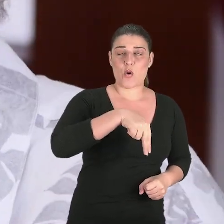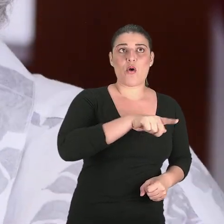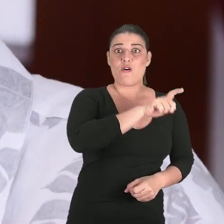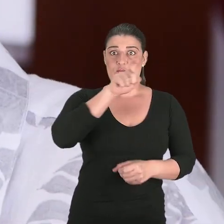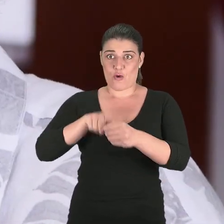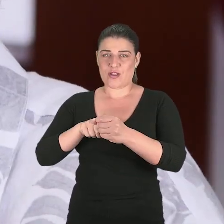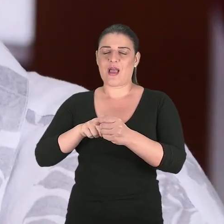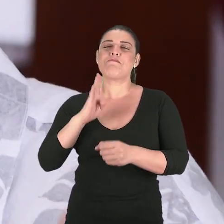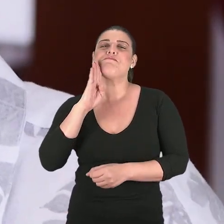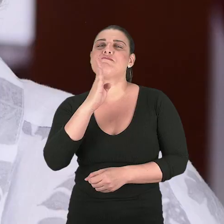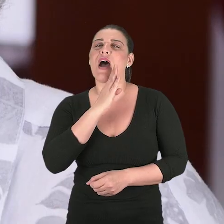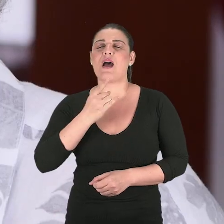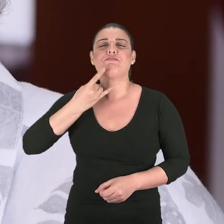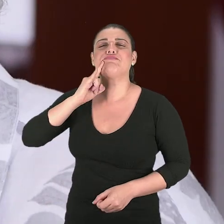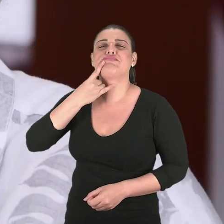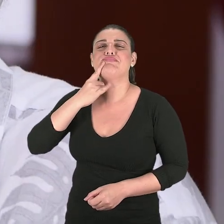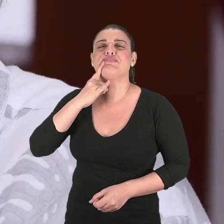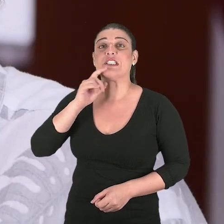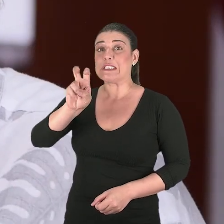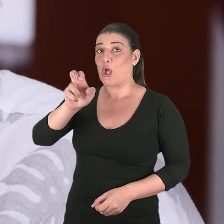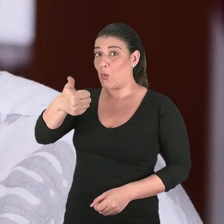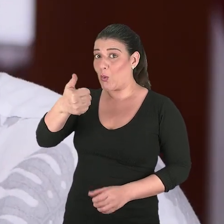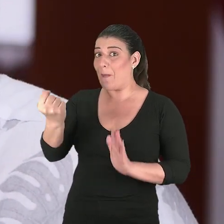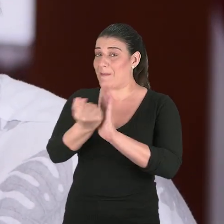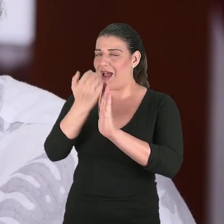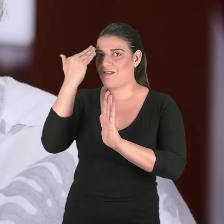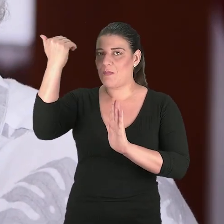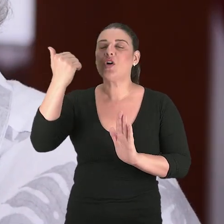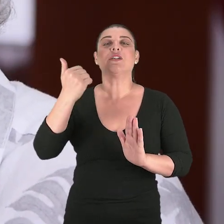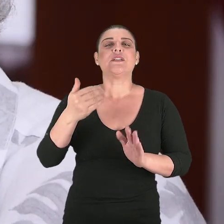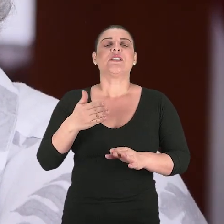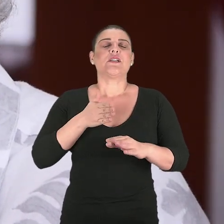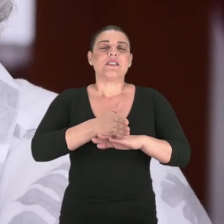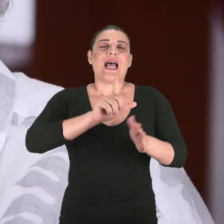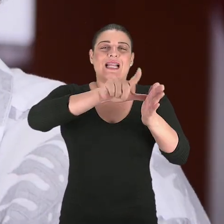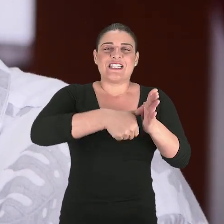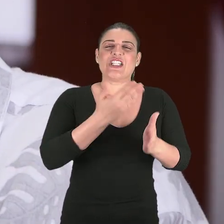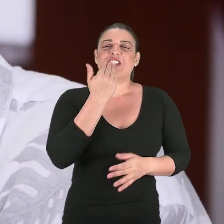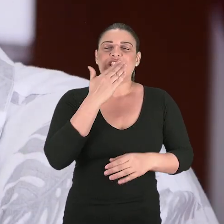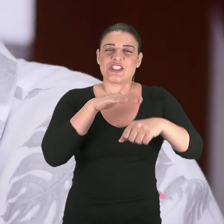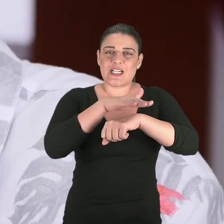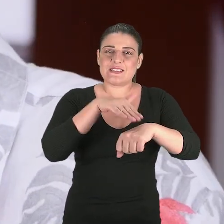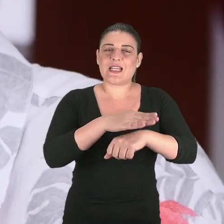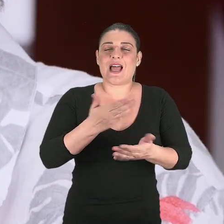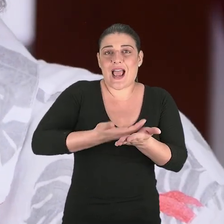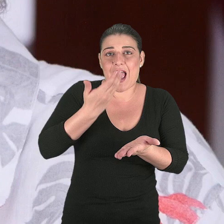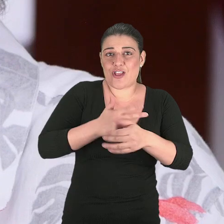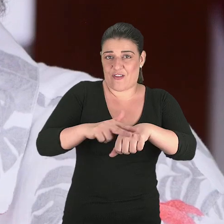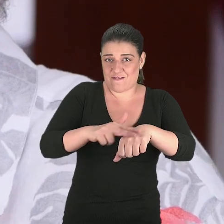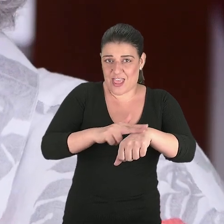amigos, beber da costumeira 51, se atrasar para o jantar, caldo verde da Quinor. Nesse Natal, quando eu ligar a